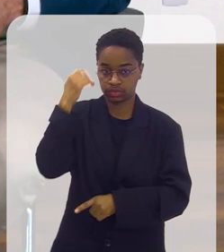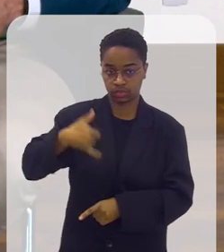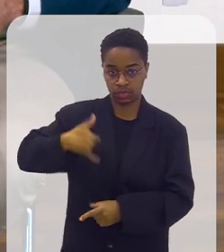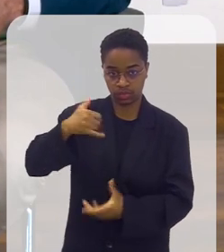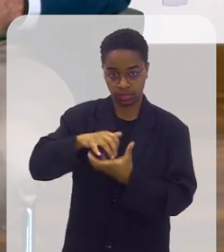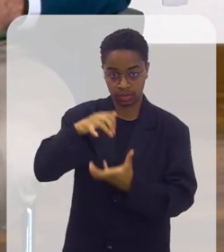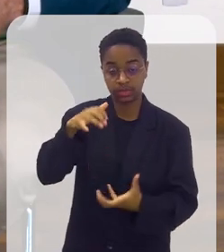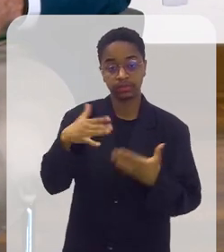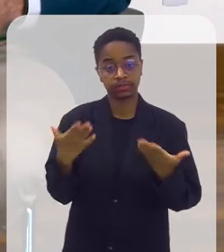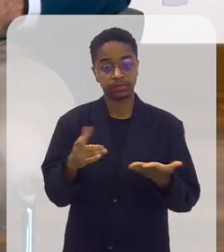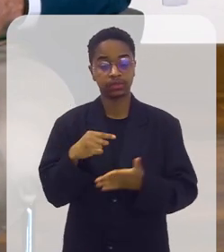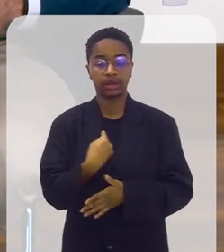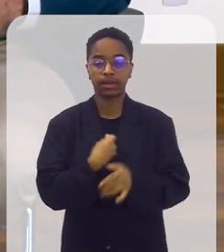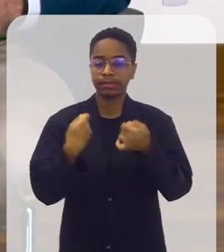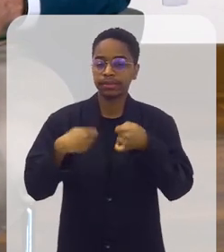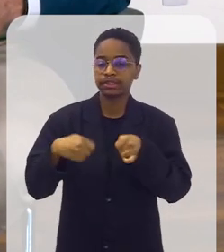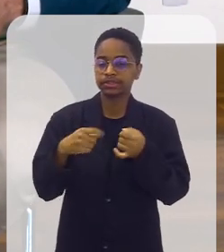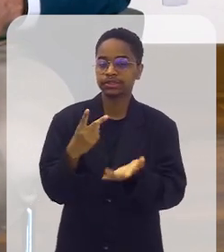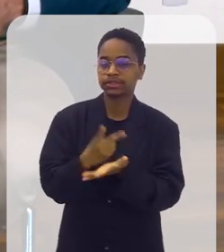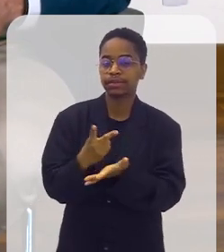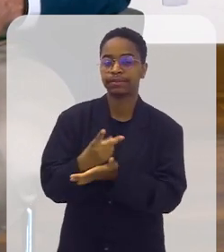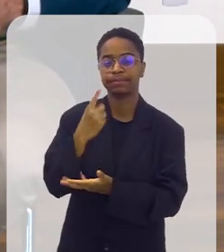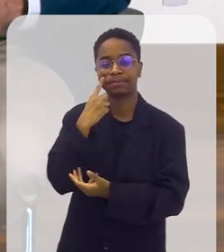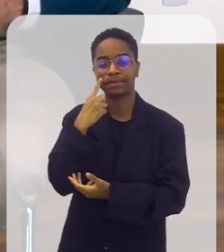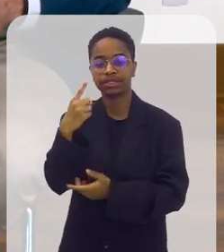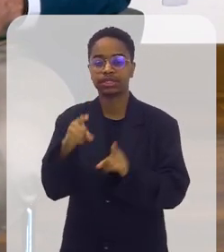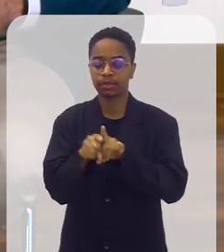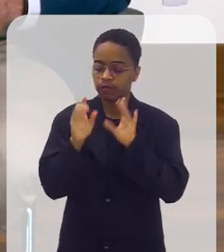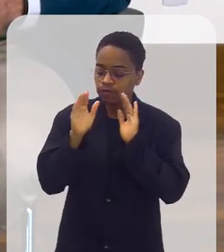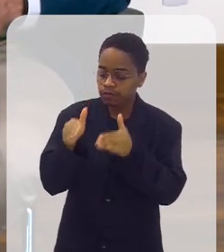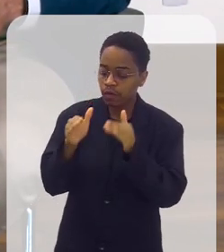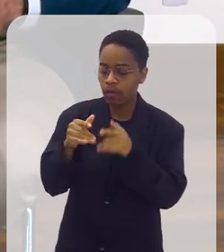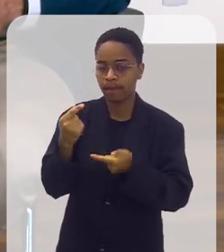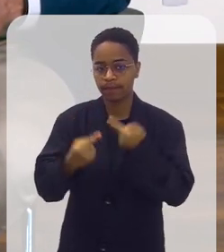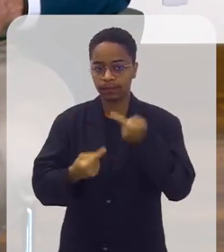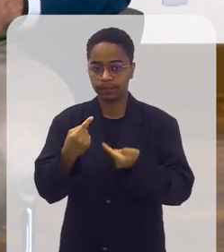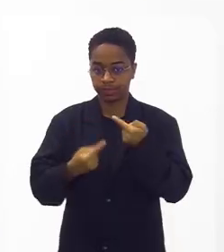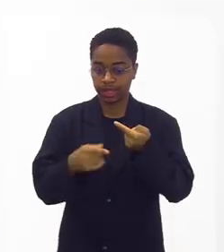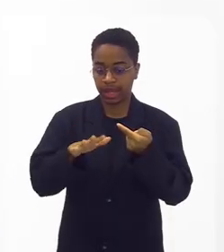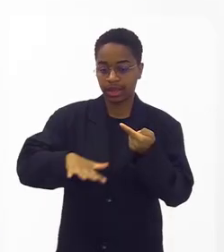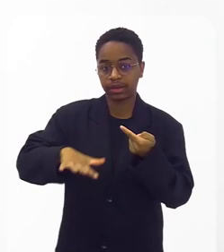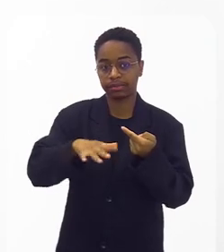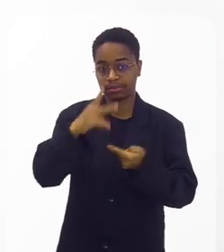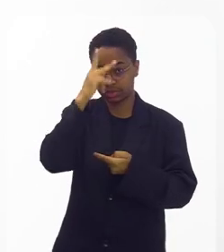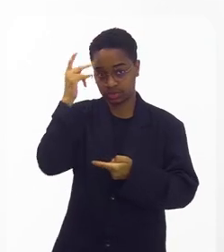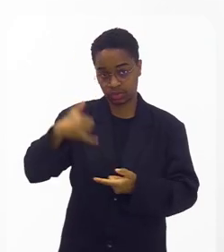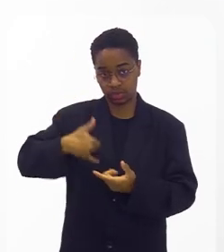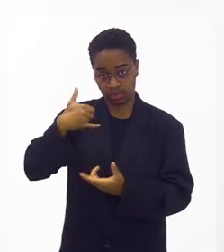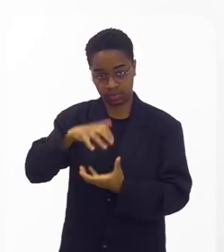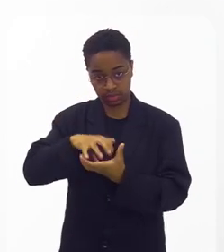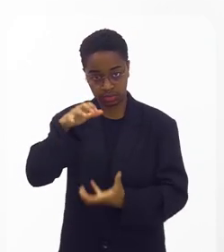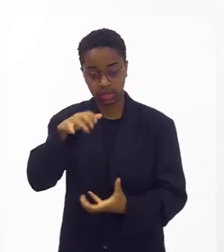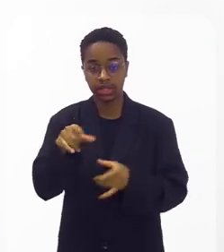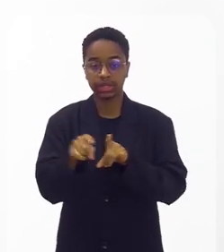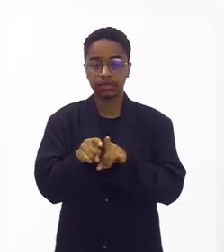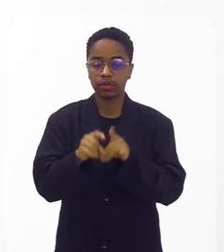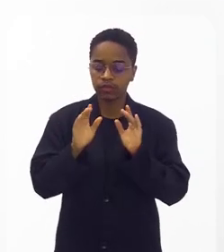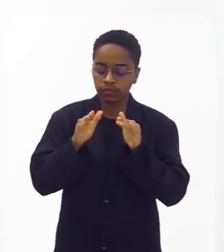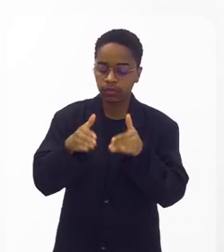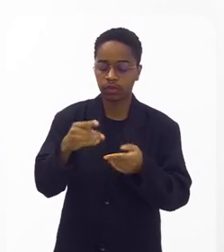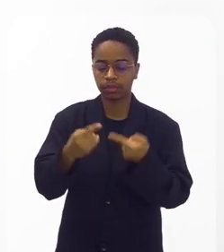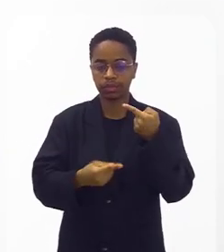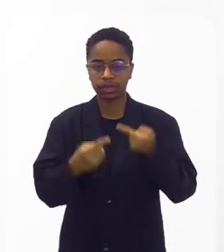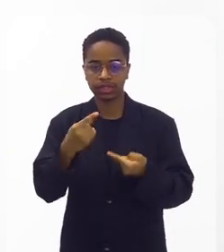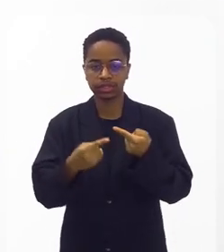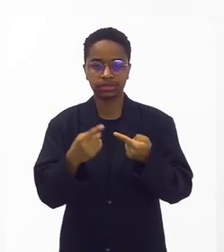idosa. Mas a gente tem que pensar muito e focar muito nas políticas para as pessoas idosas. Na política que vem olhar